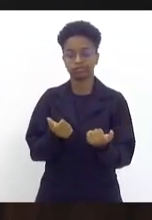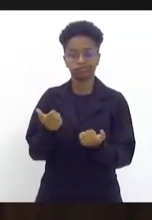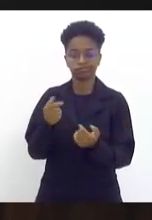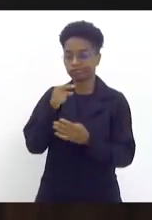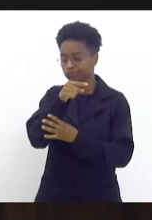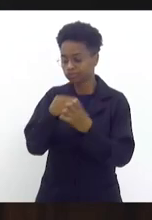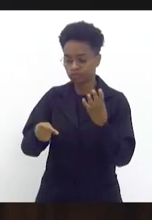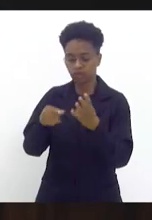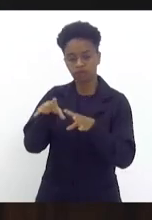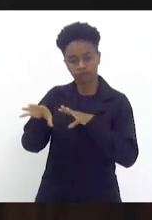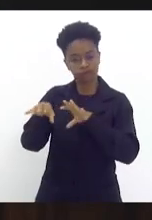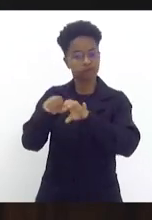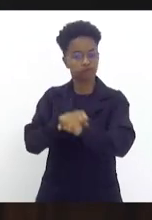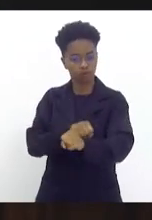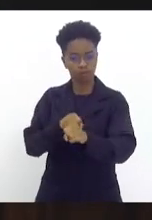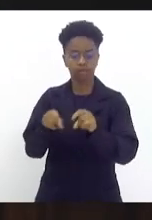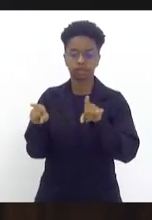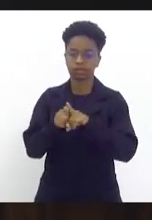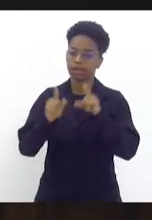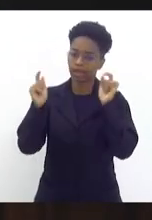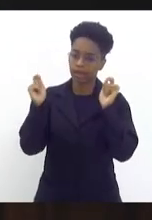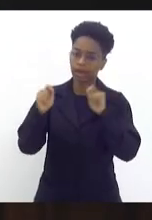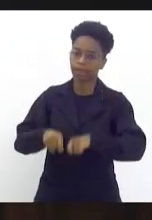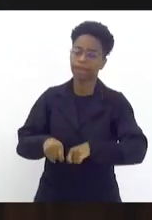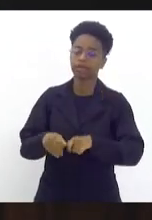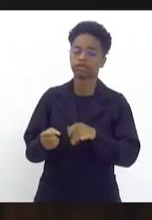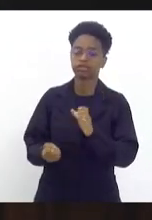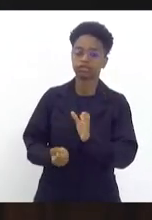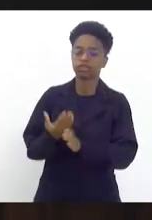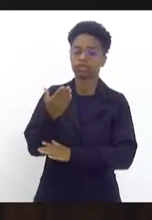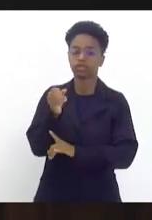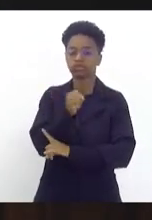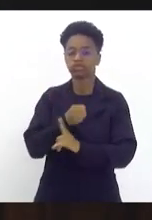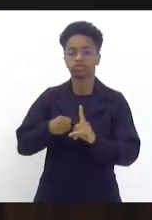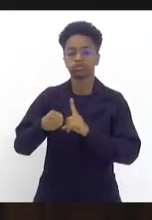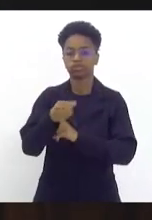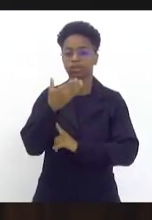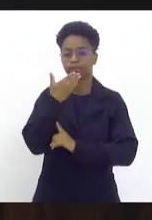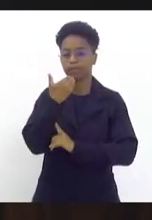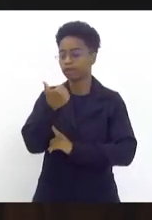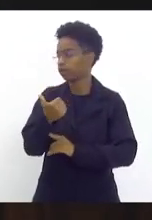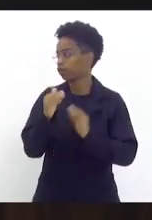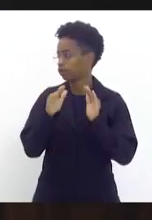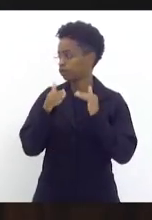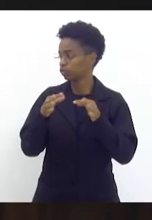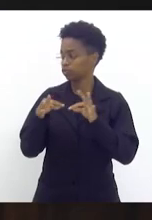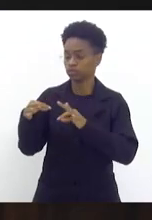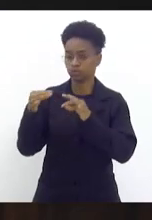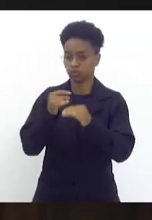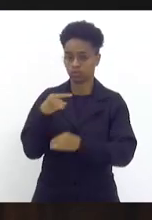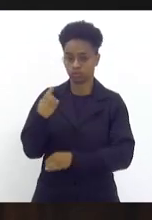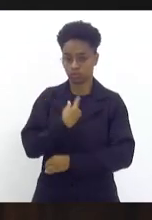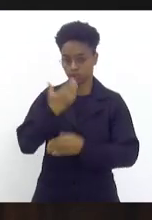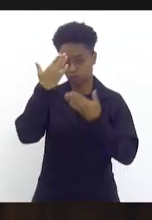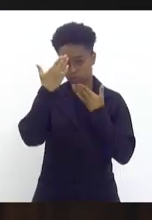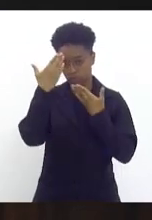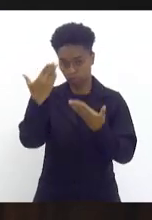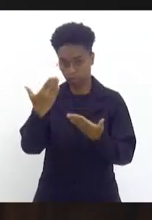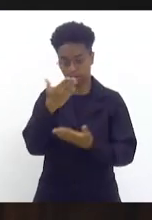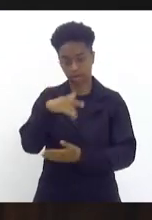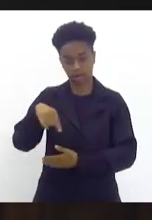integralmente formados e capazes de construir uma sociedade melhor para todos nós. Muito